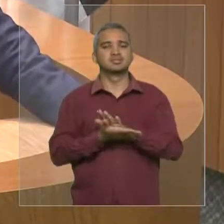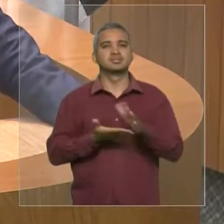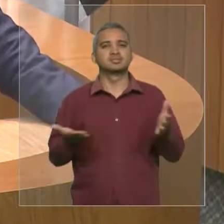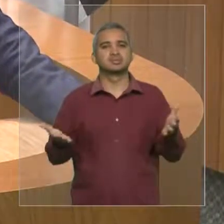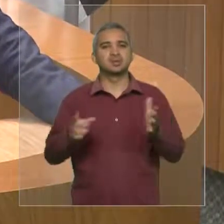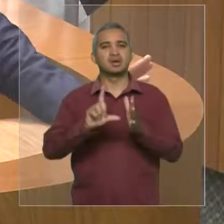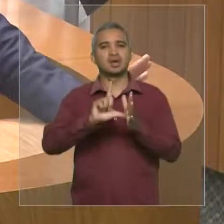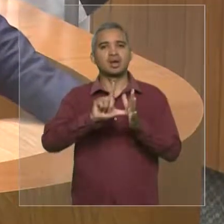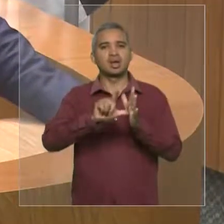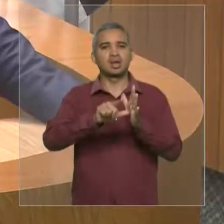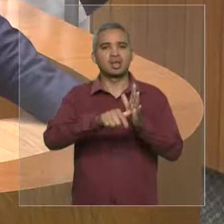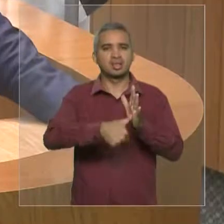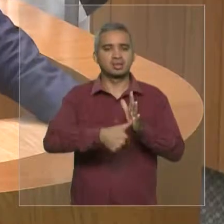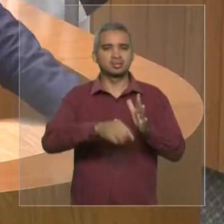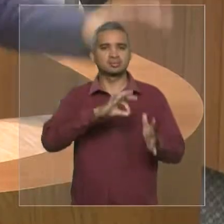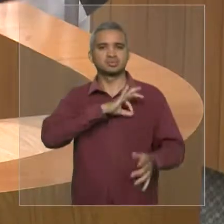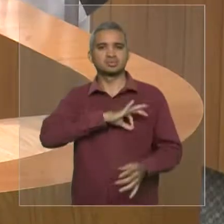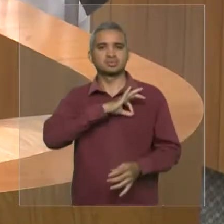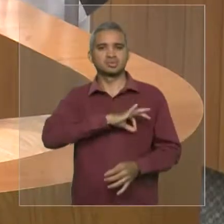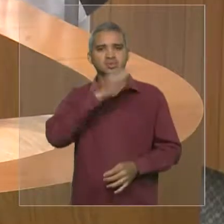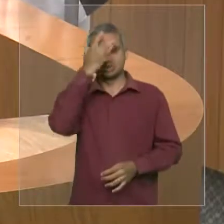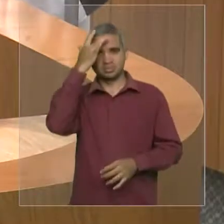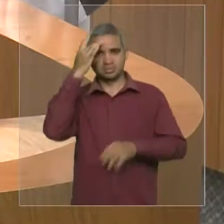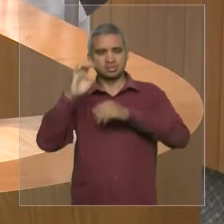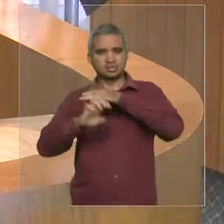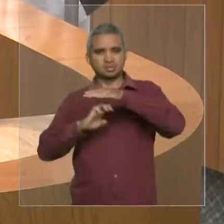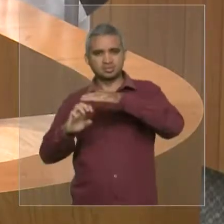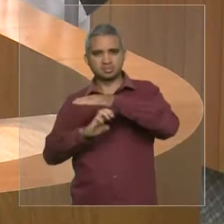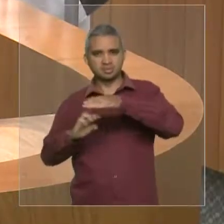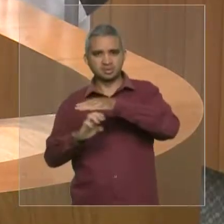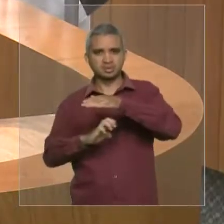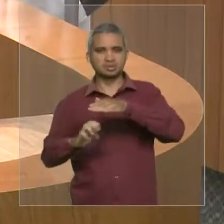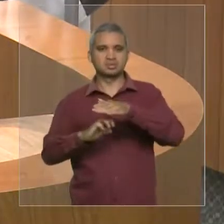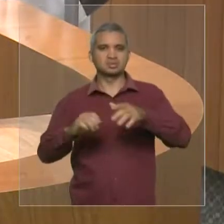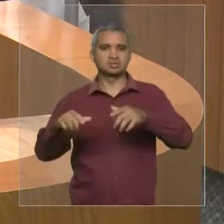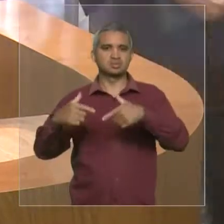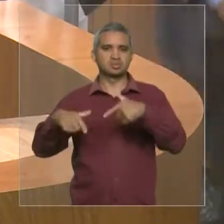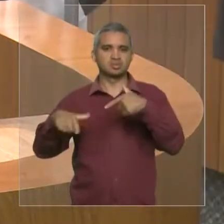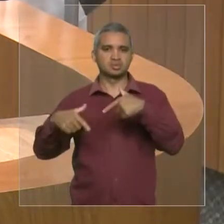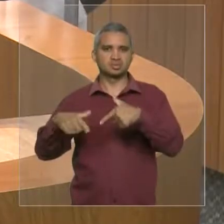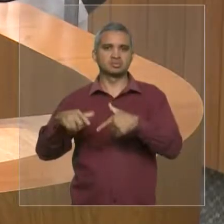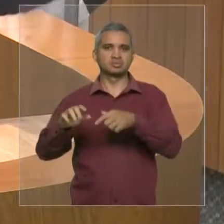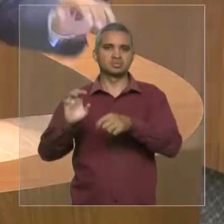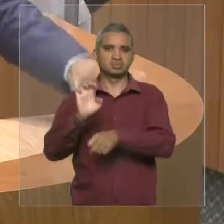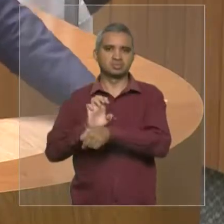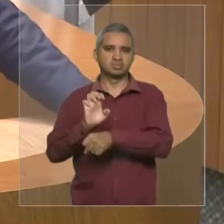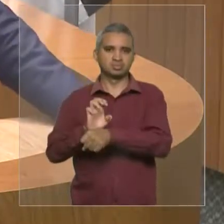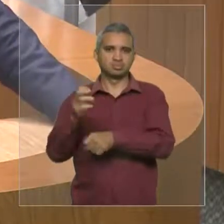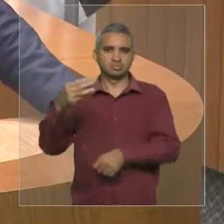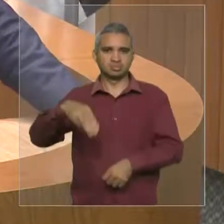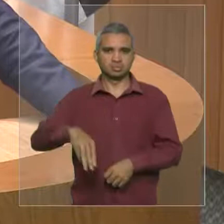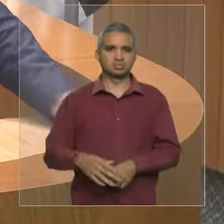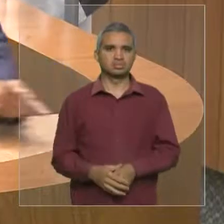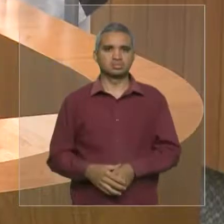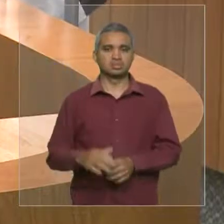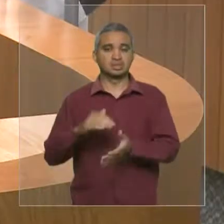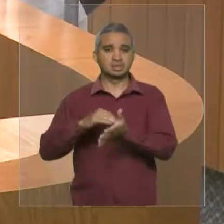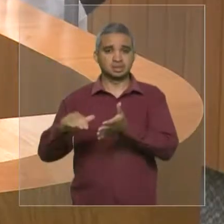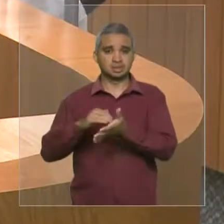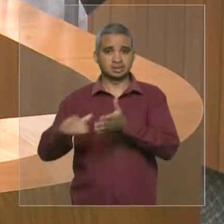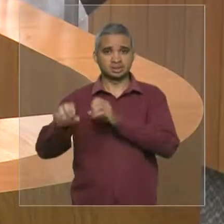pagamento de terceirizados do governo do Estado, tanto da Secretaria de Educação, como da Secretaria de Segurança